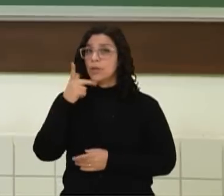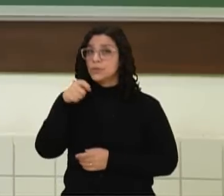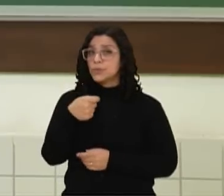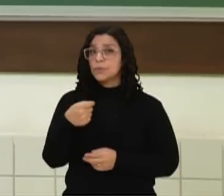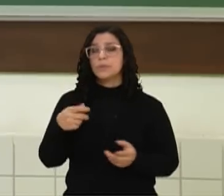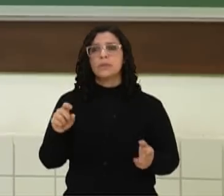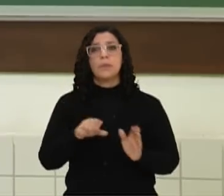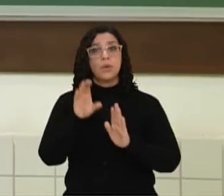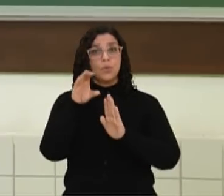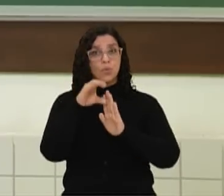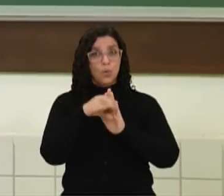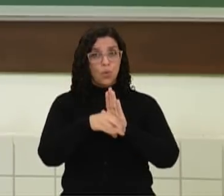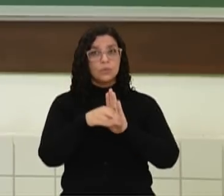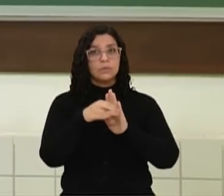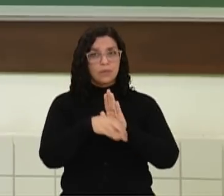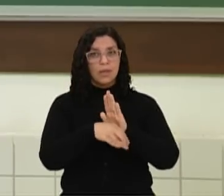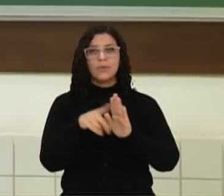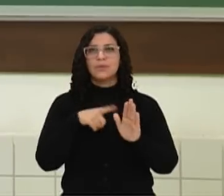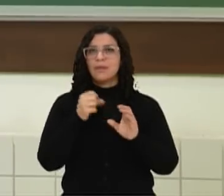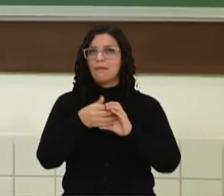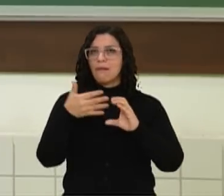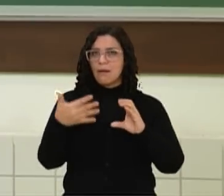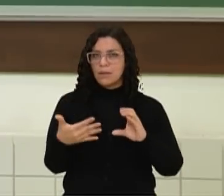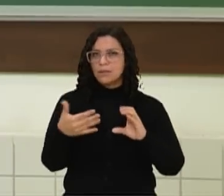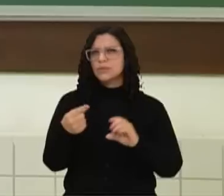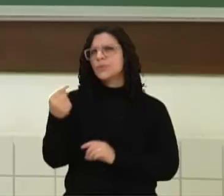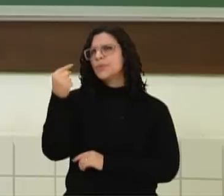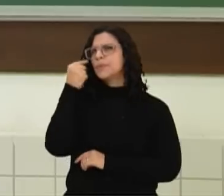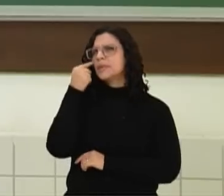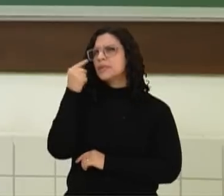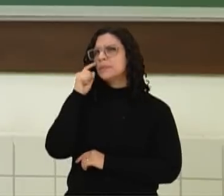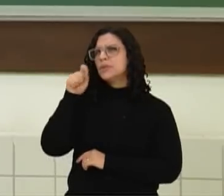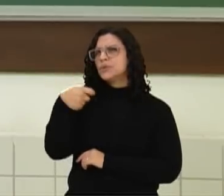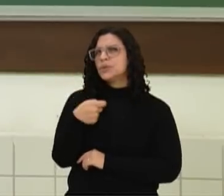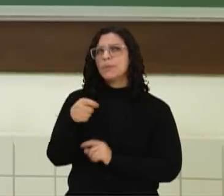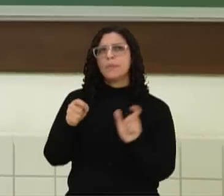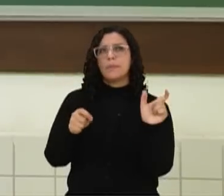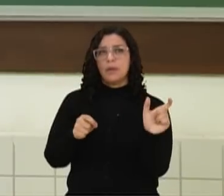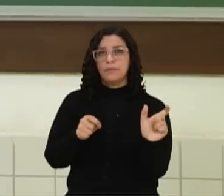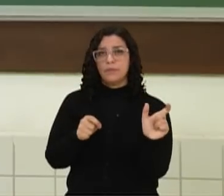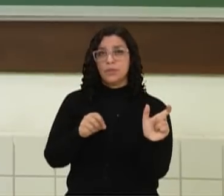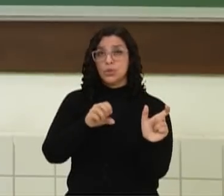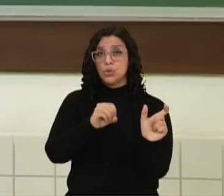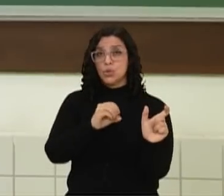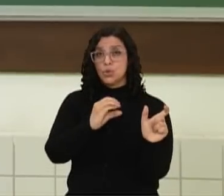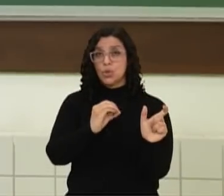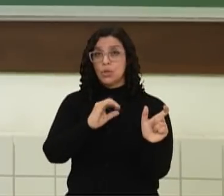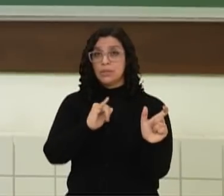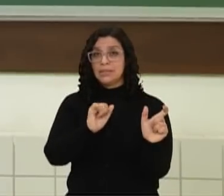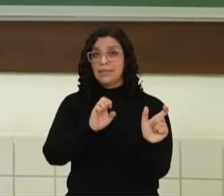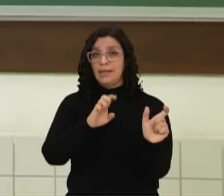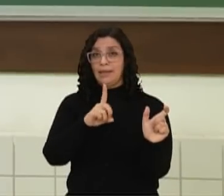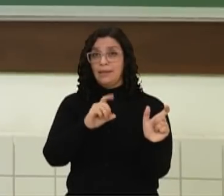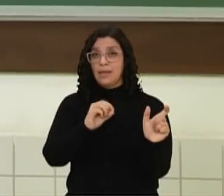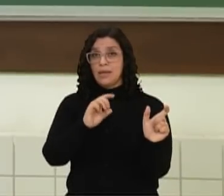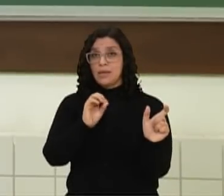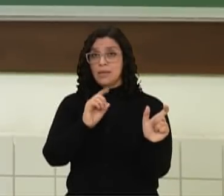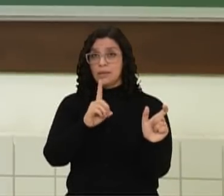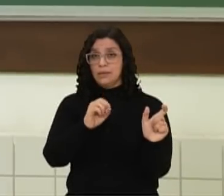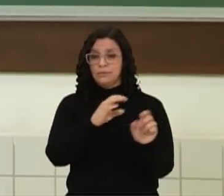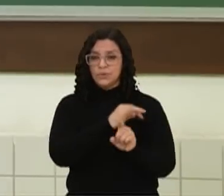ali o conceito, essa característica do pensar nos termos da relação entre sociedade